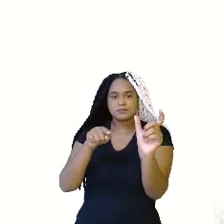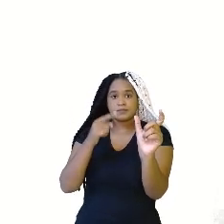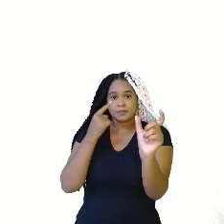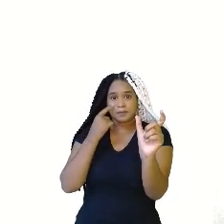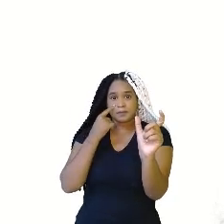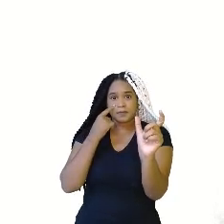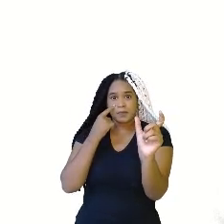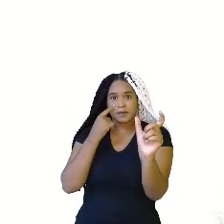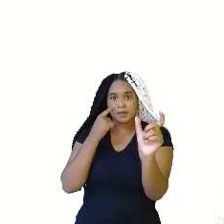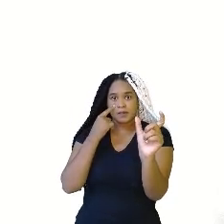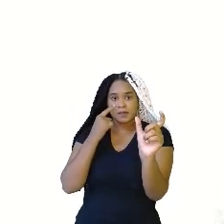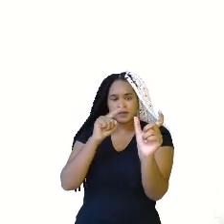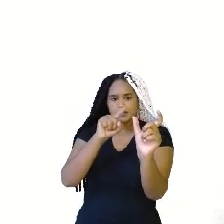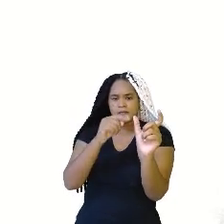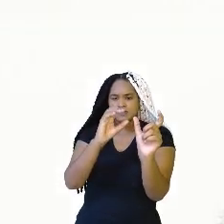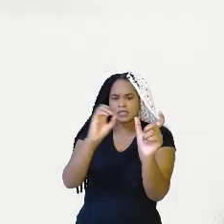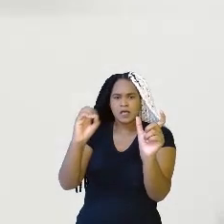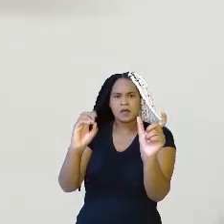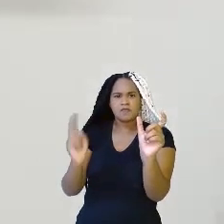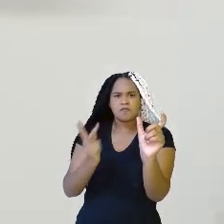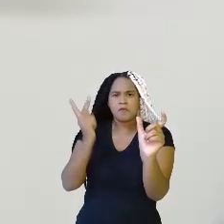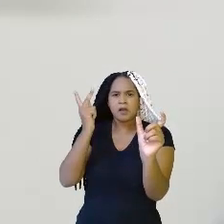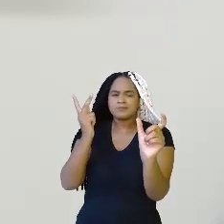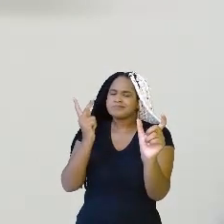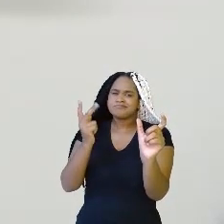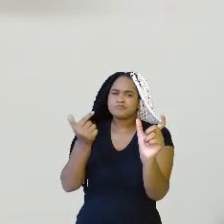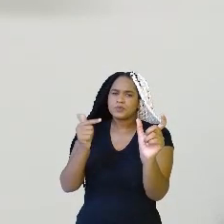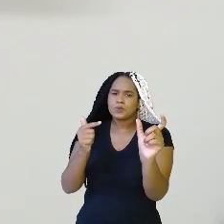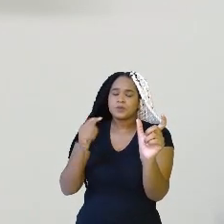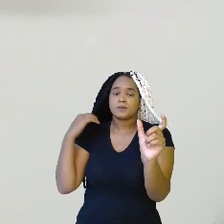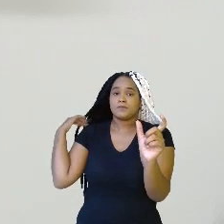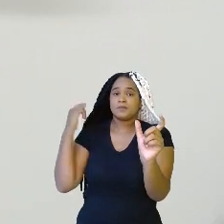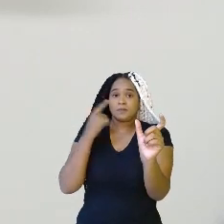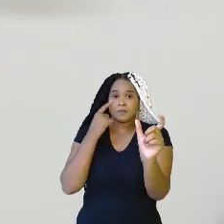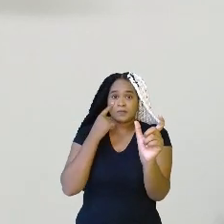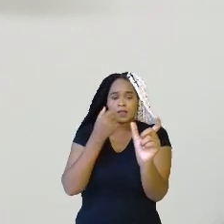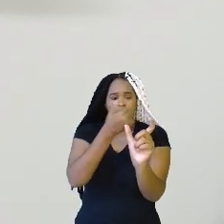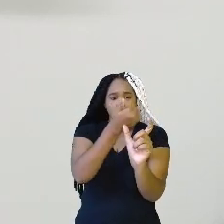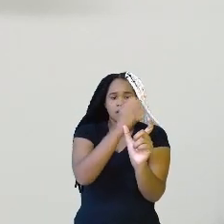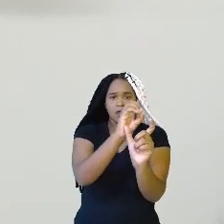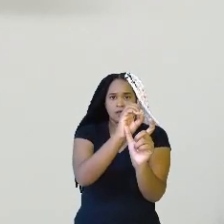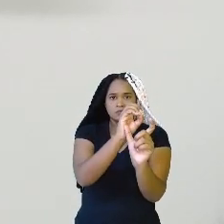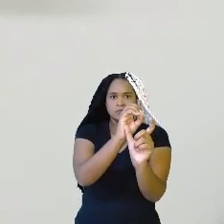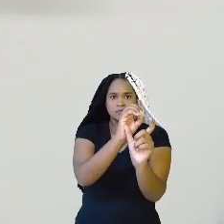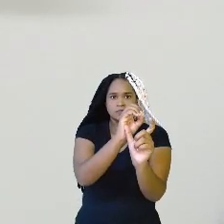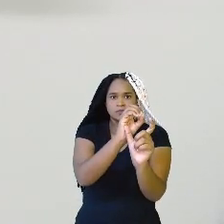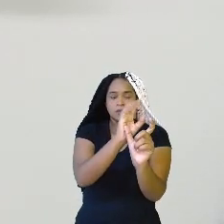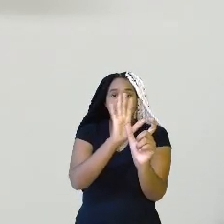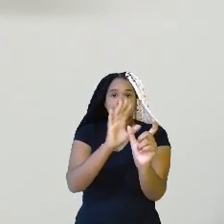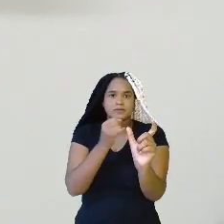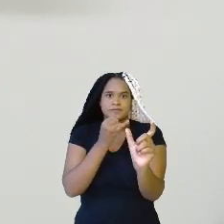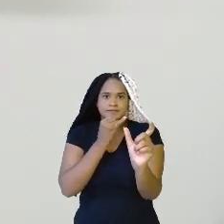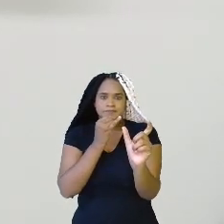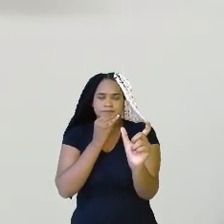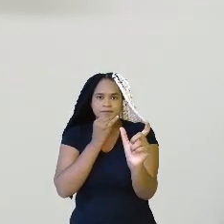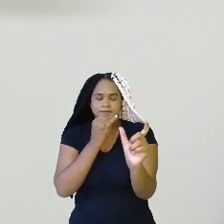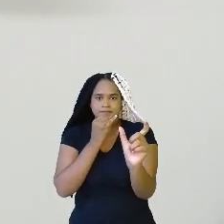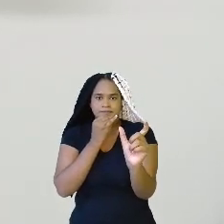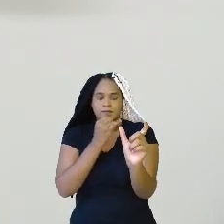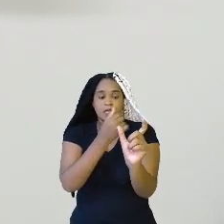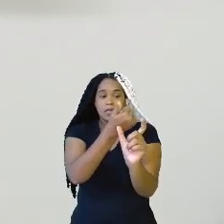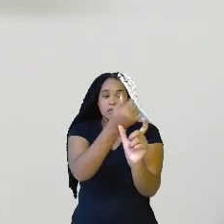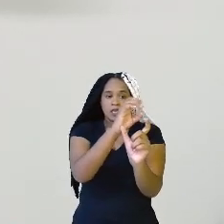caso que tem o 00, não. Se eu quisesse colocar R$10, tranquilo. Mas se, por exemplo, tivesse